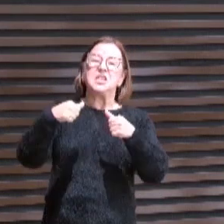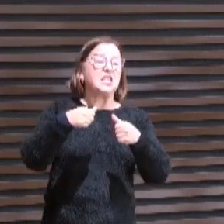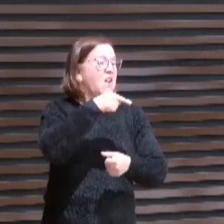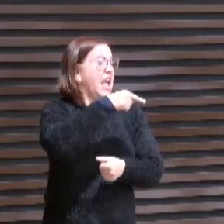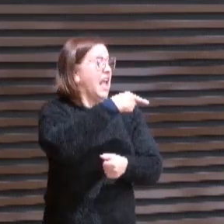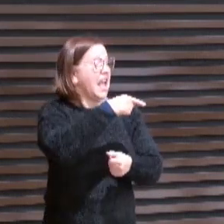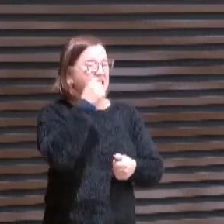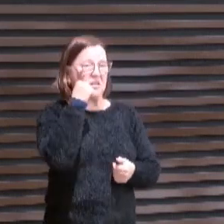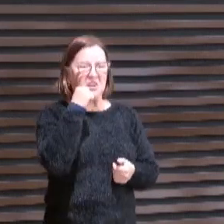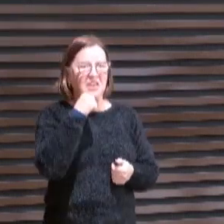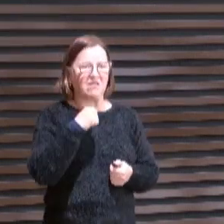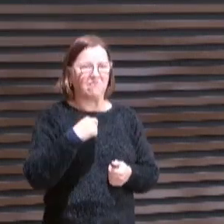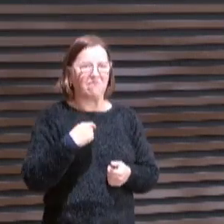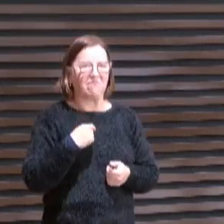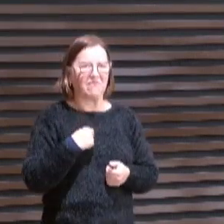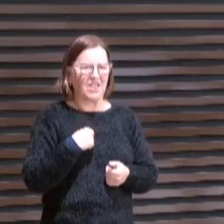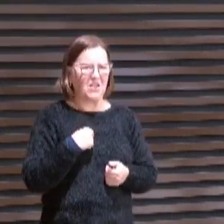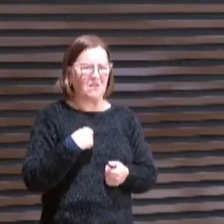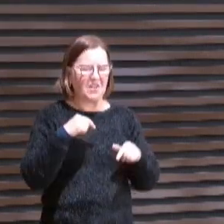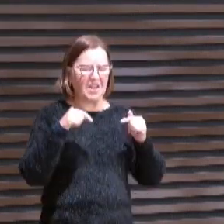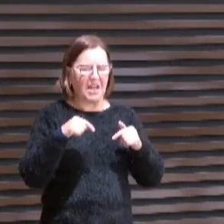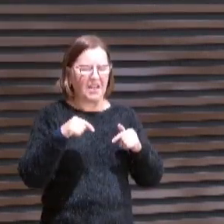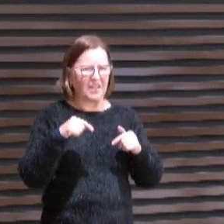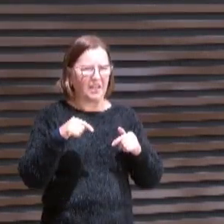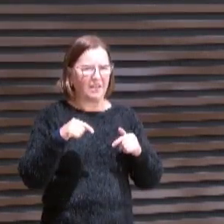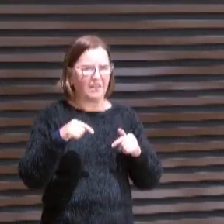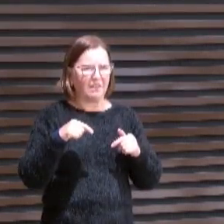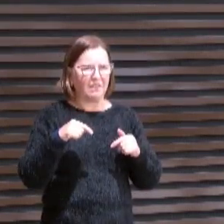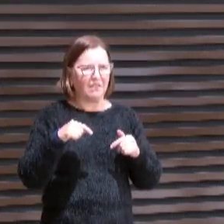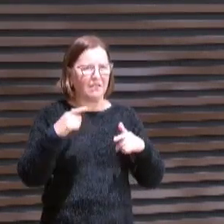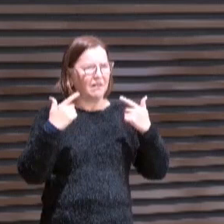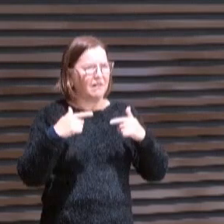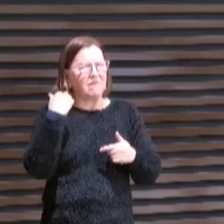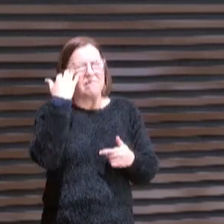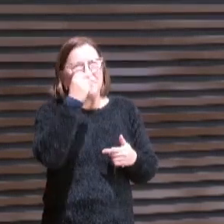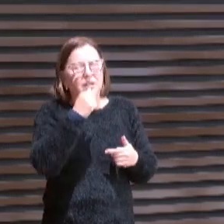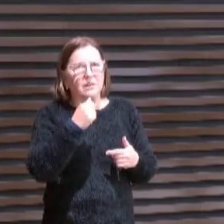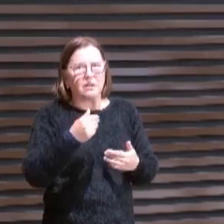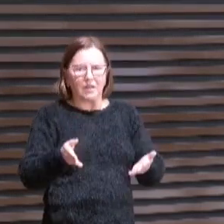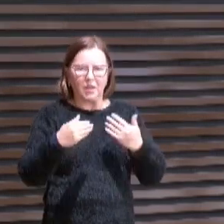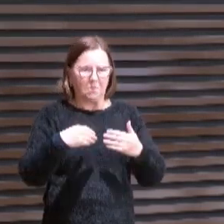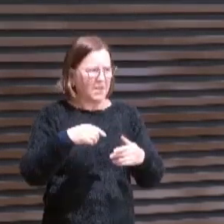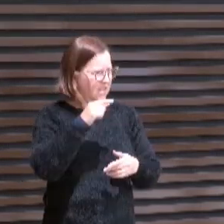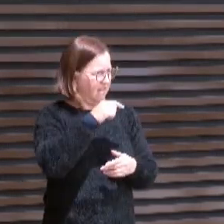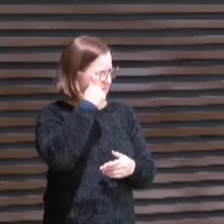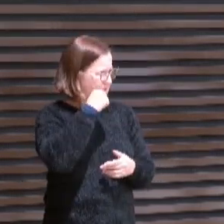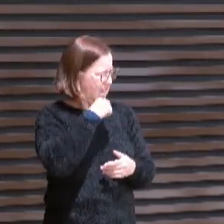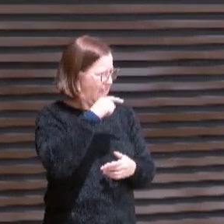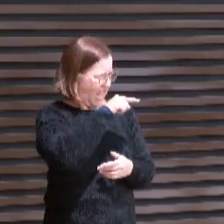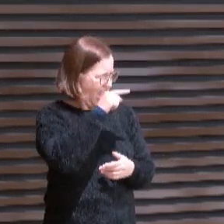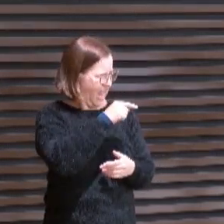Eu estava muito bem aqui nesse paraíso, o Senhor inventou de botar essa mulher e foi ela a responsável.